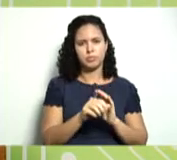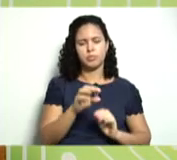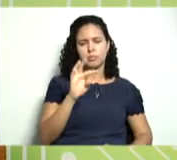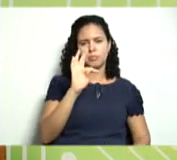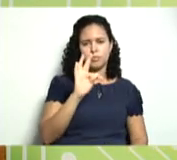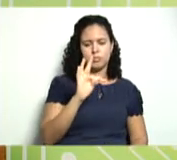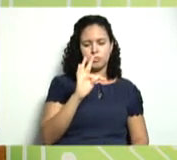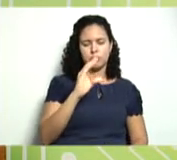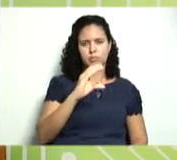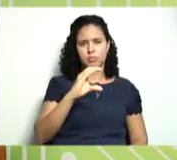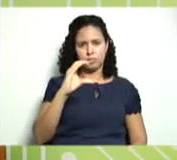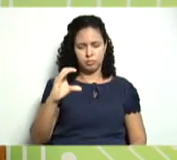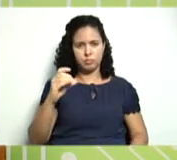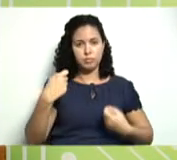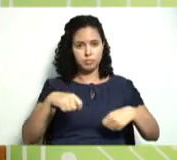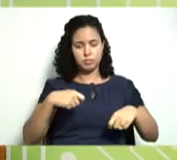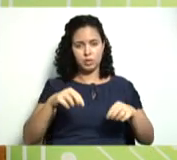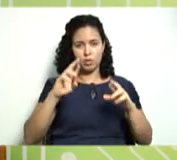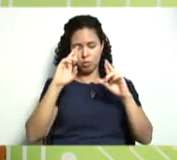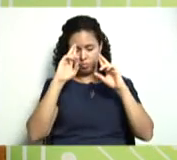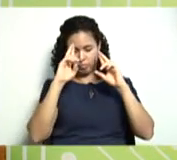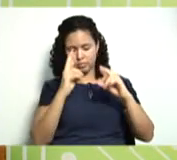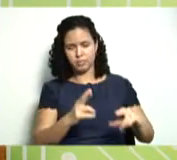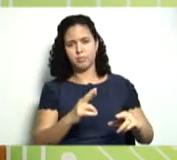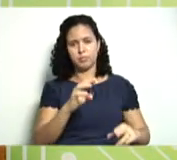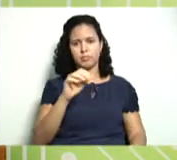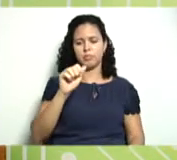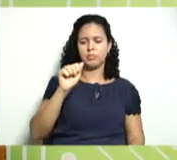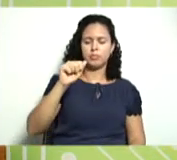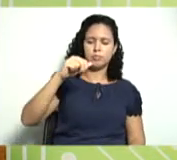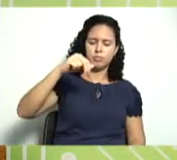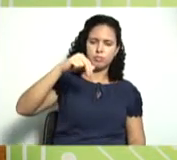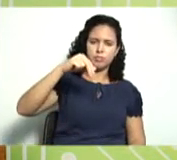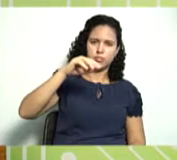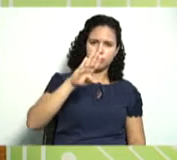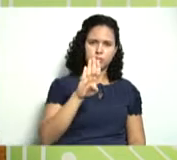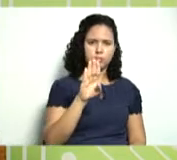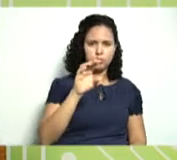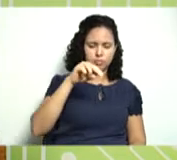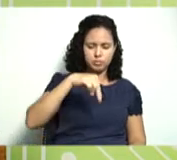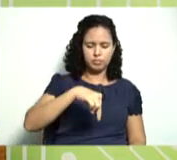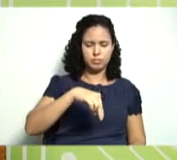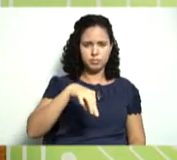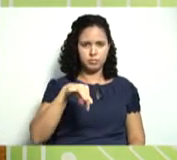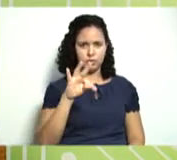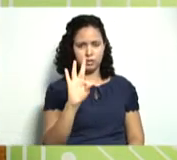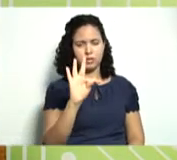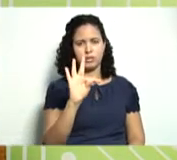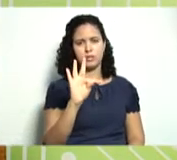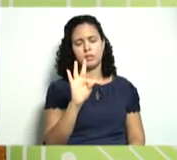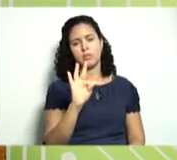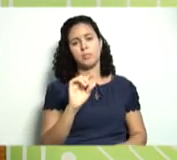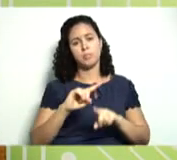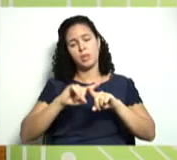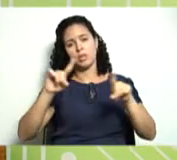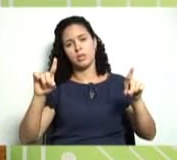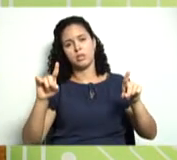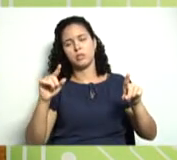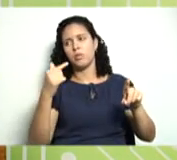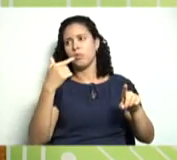ele tem que seguir a norma da abnt que a associação brasileira de normas técnicas porém se for um